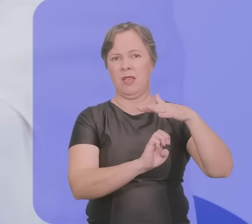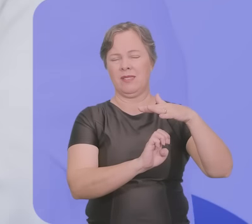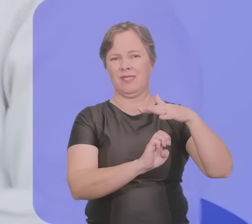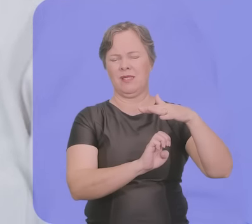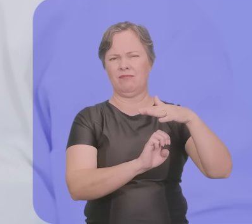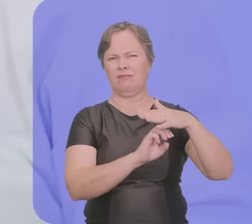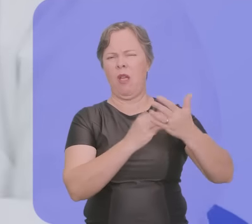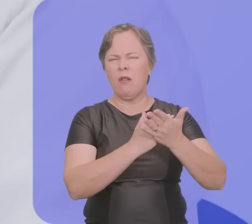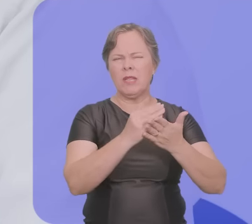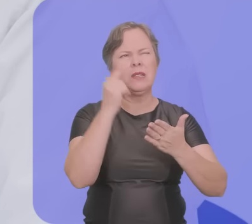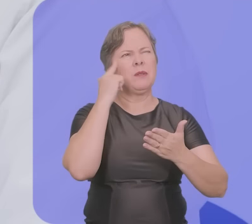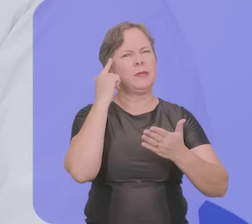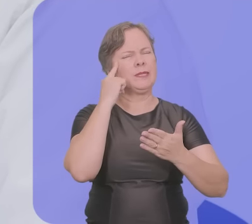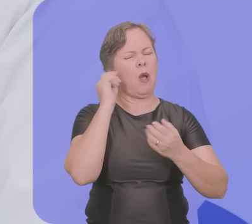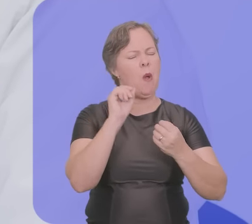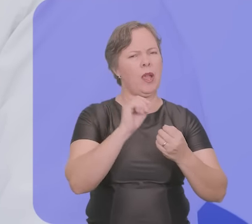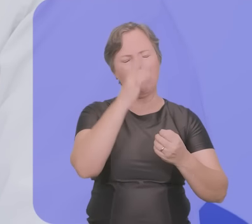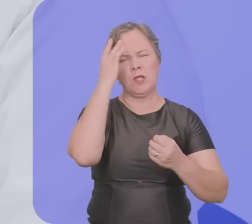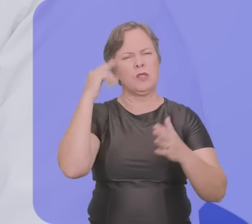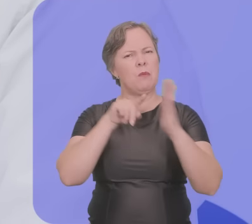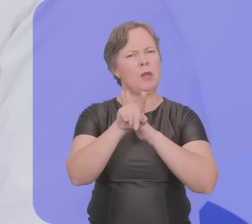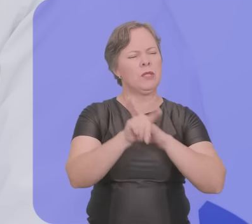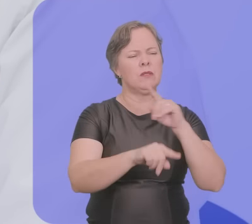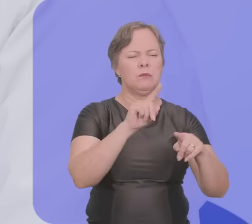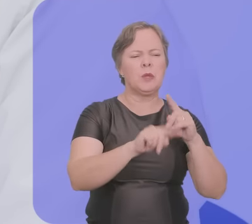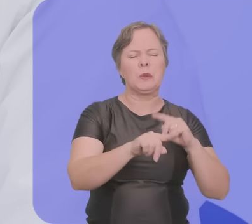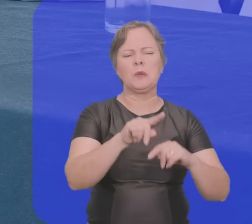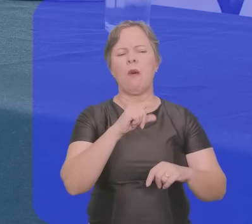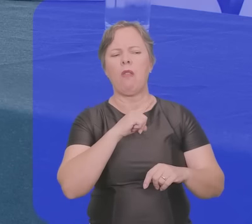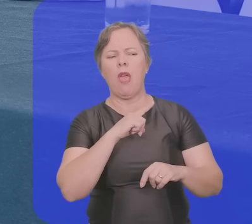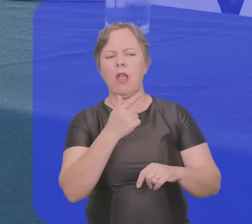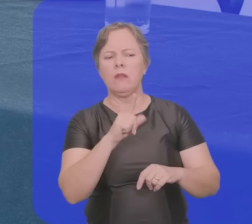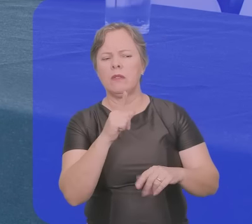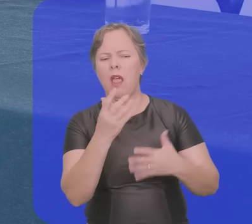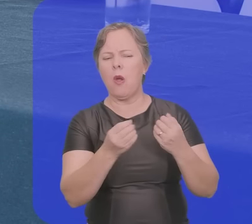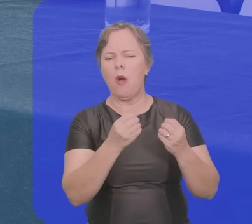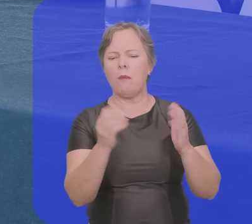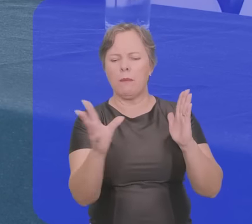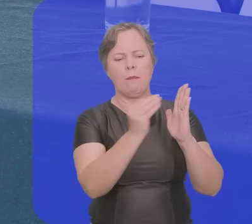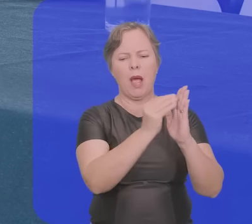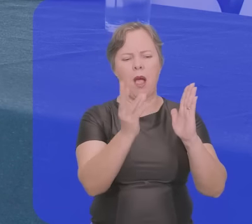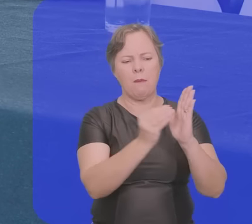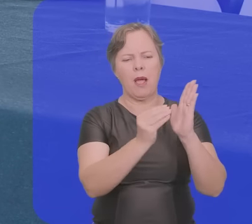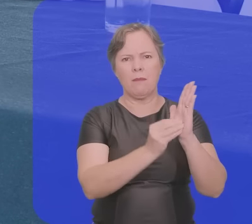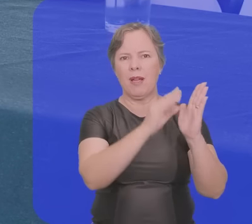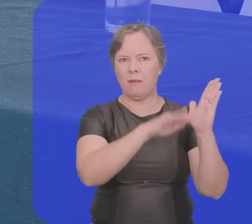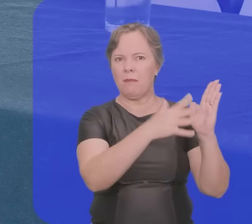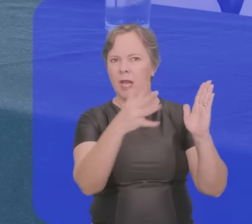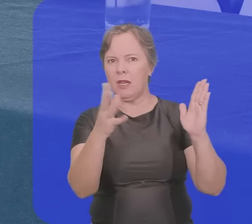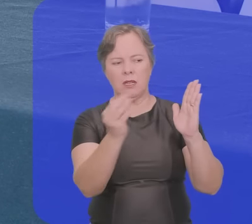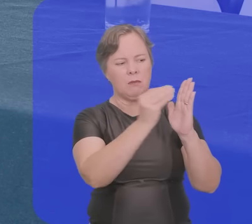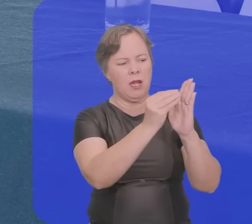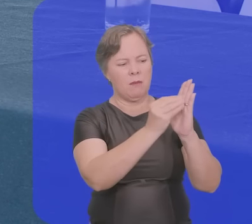ele começa a tomar nota dessas perguntas dos consumidores, pode ser numa planilha mesmo,